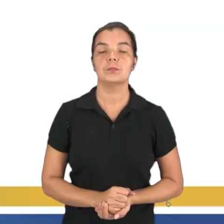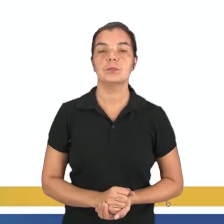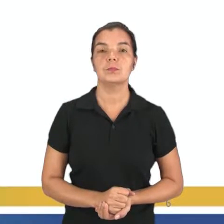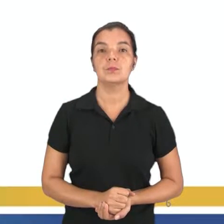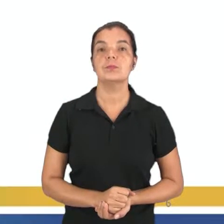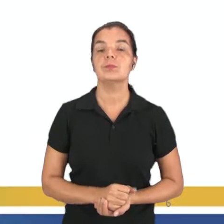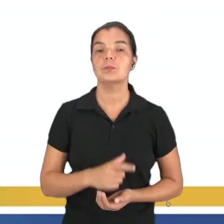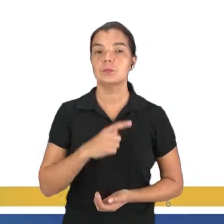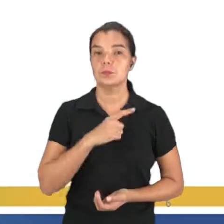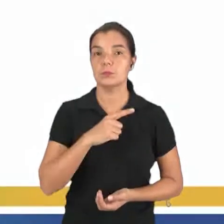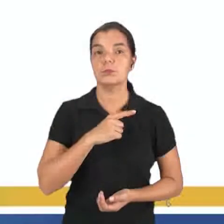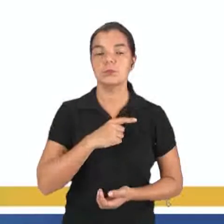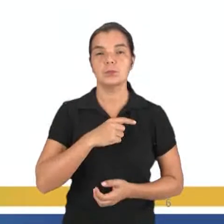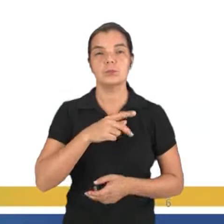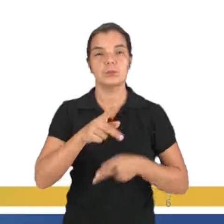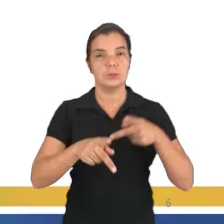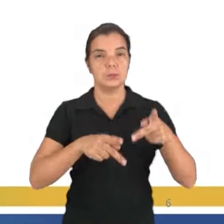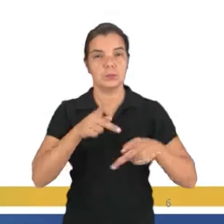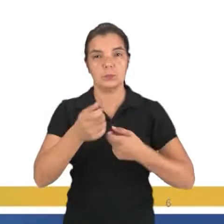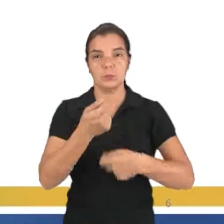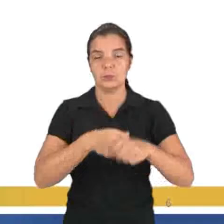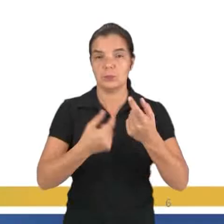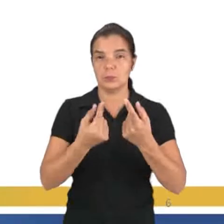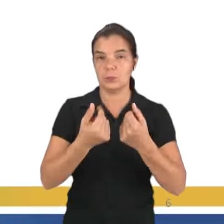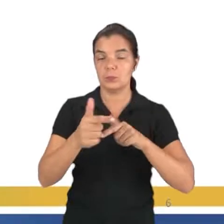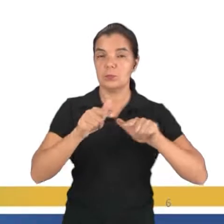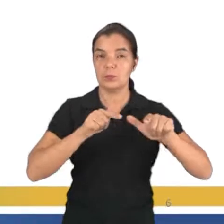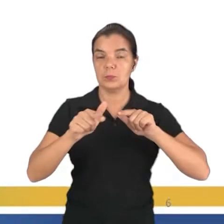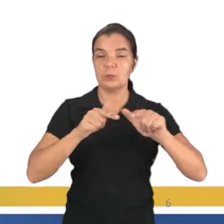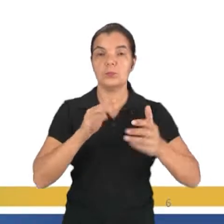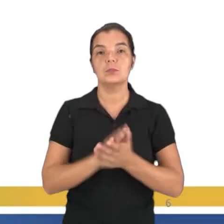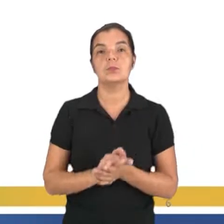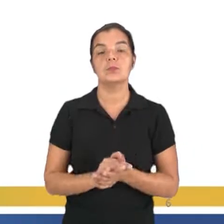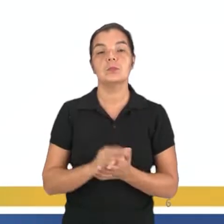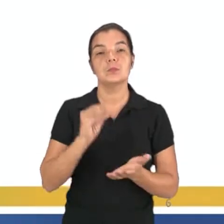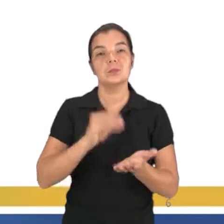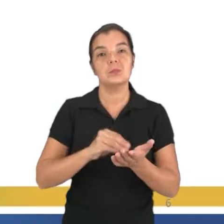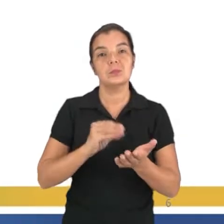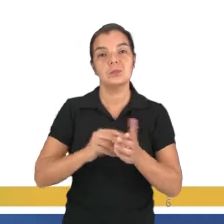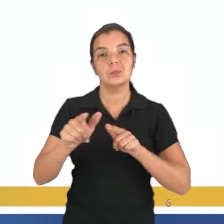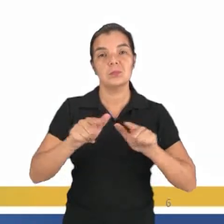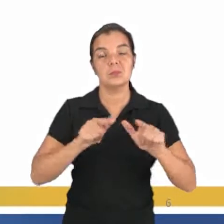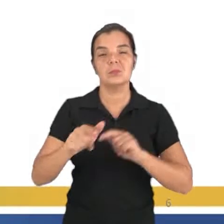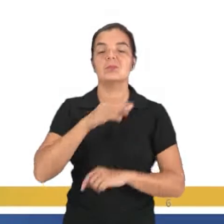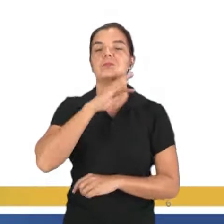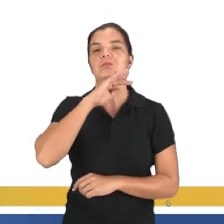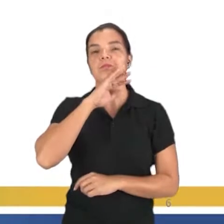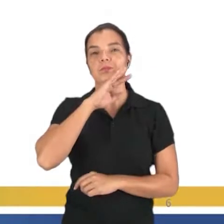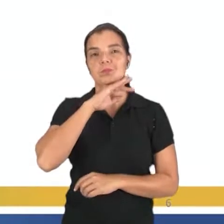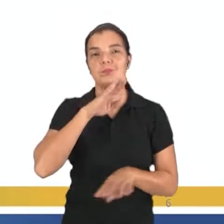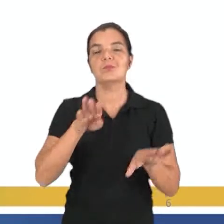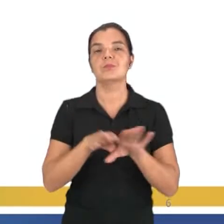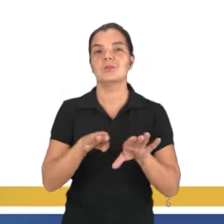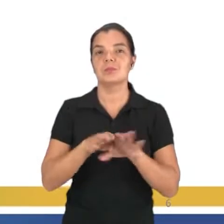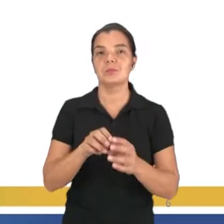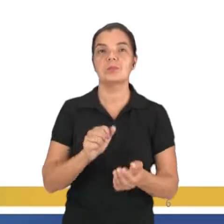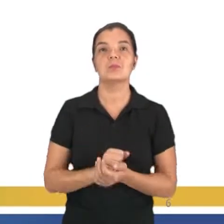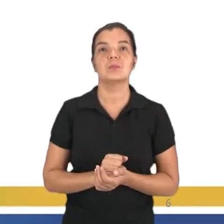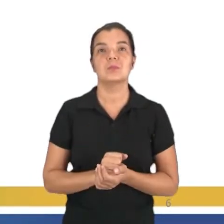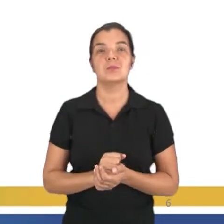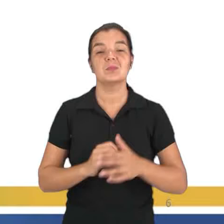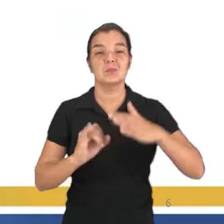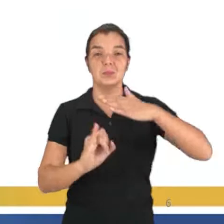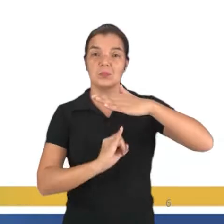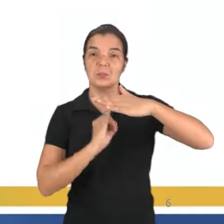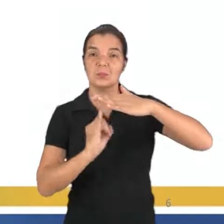Nesse caso da população economicamente ativa, o desemprego é algo muito ruim, né? Os empregos formais